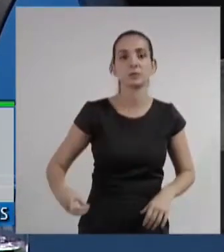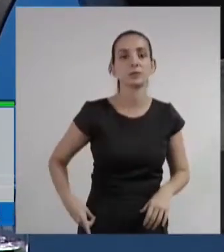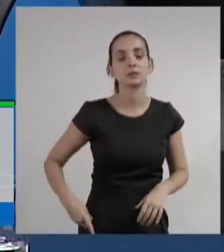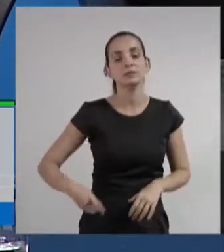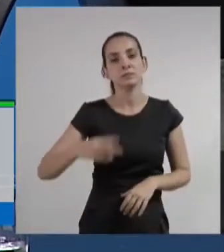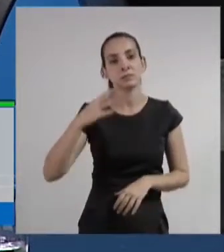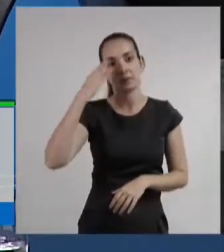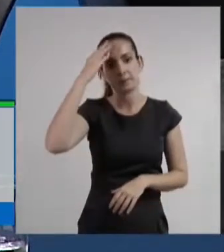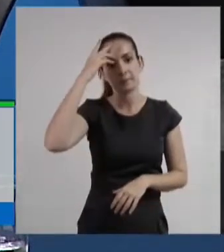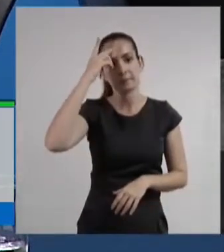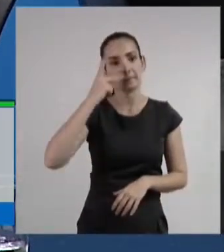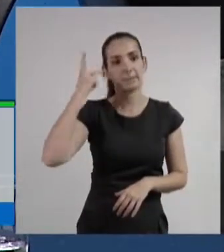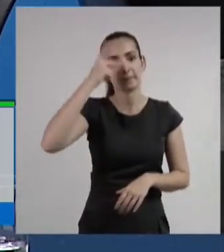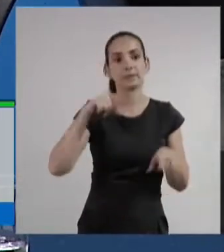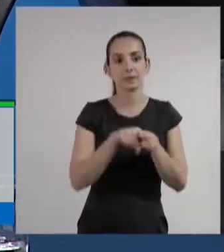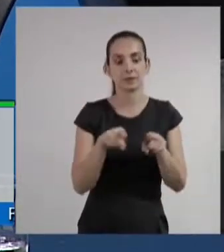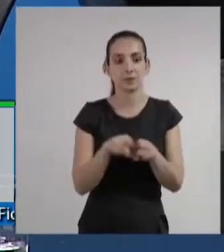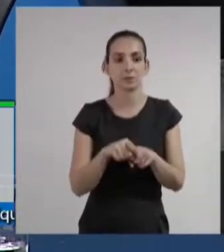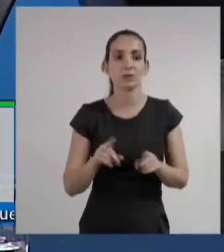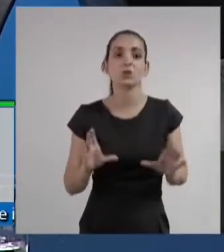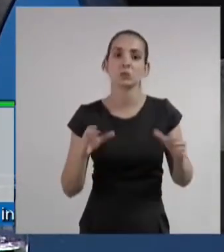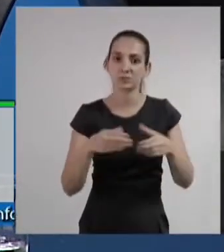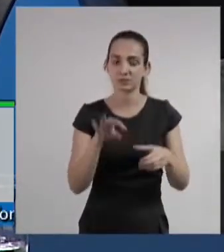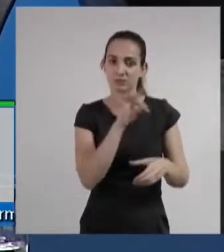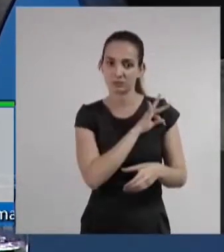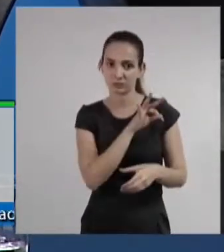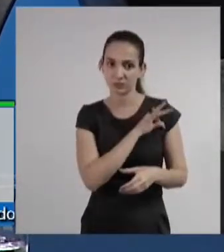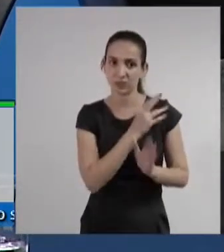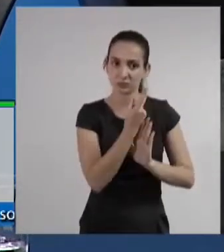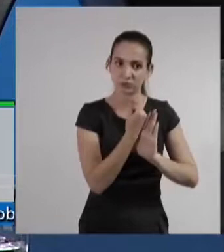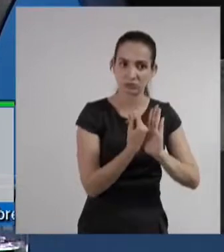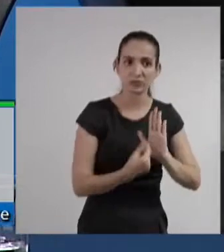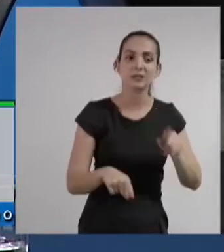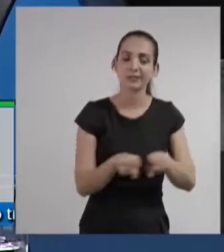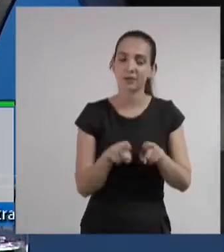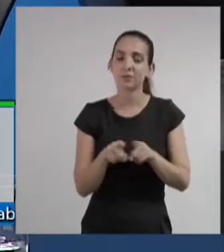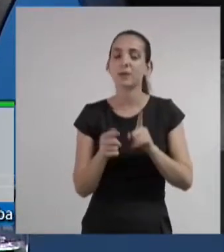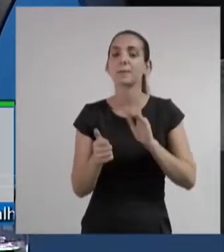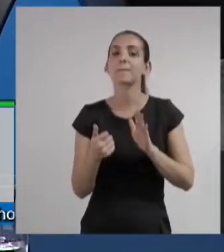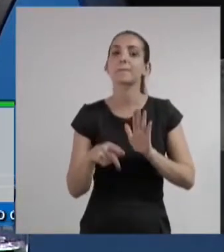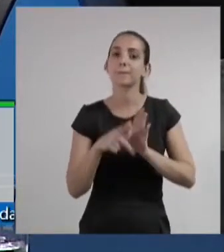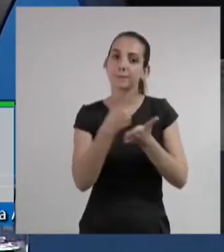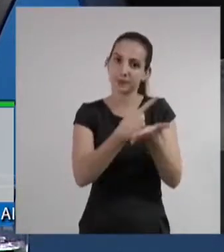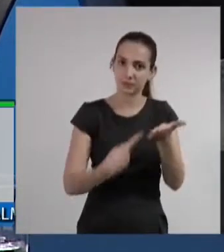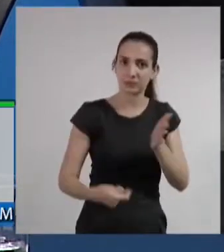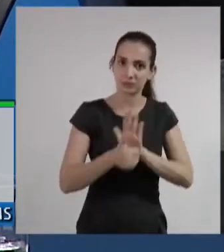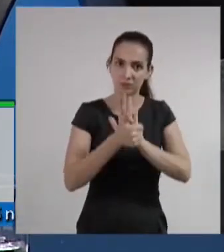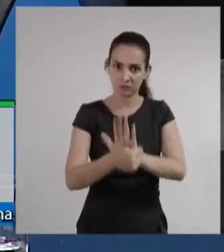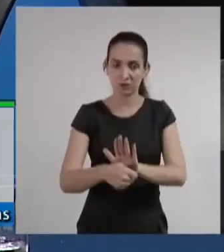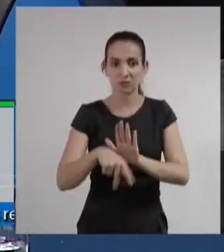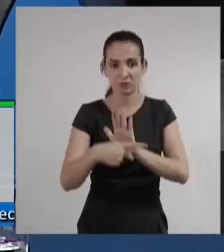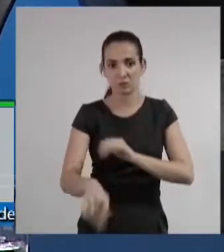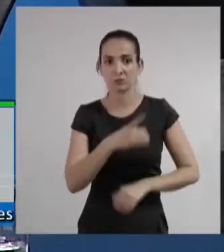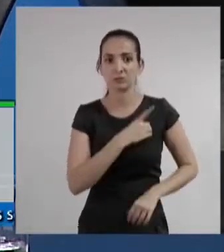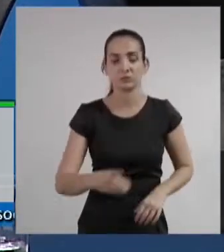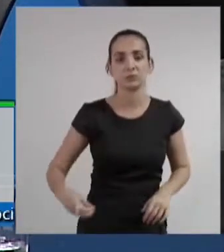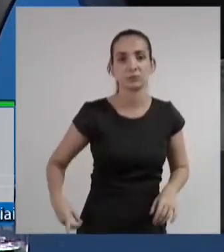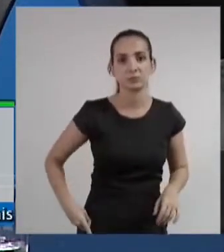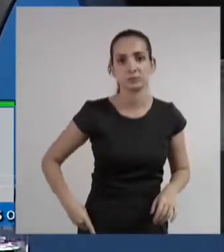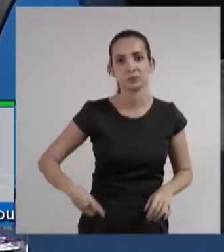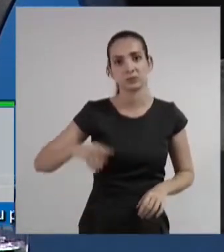parecer favorável também, tendo como relator o deputado professor Rinaldo. Está em segunda.